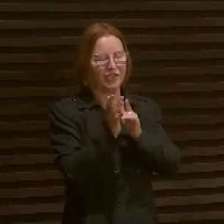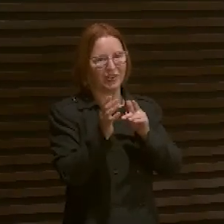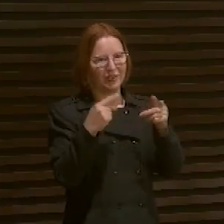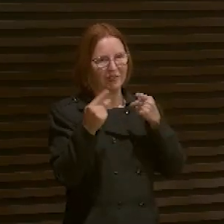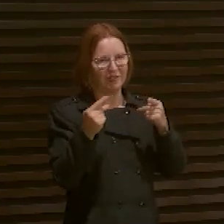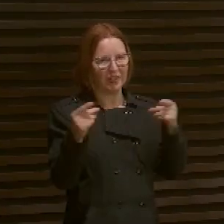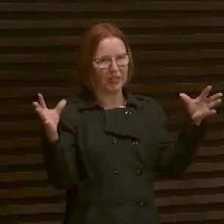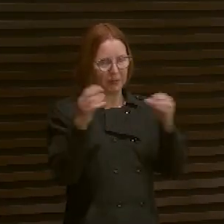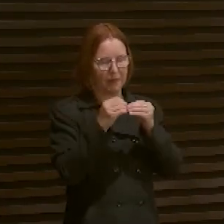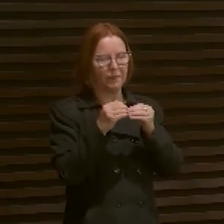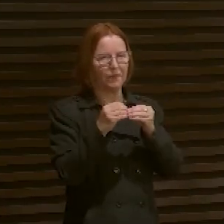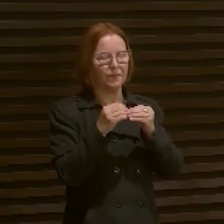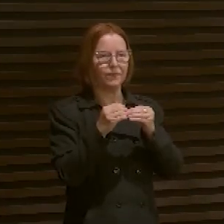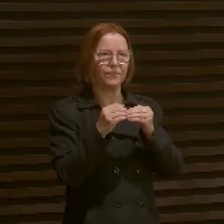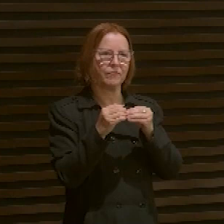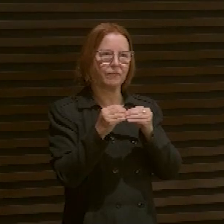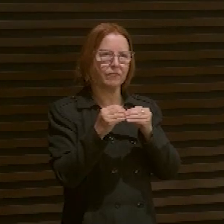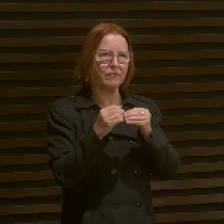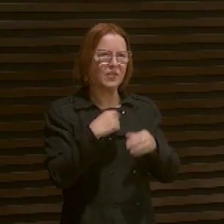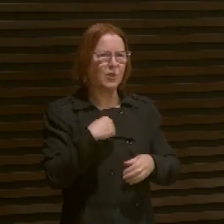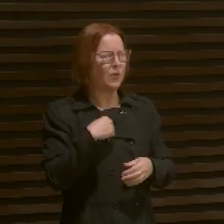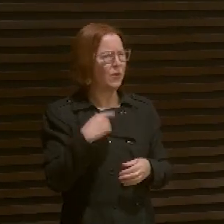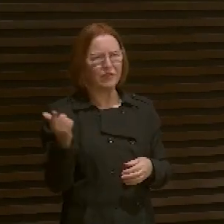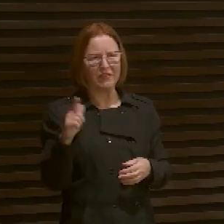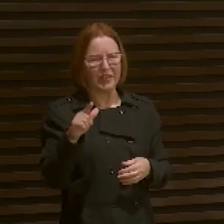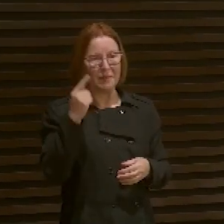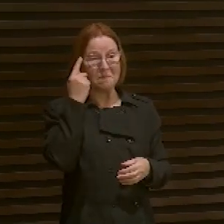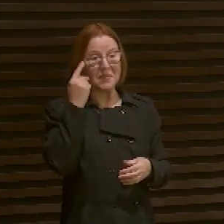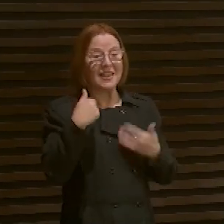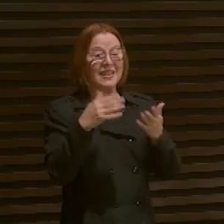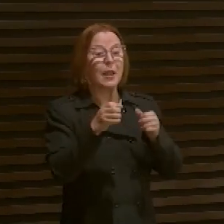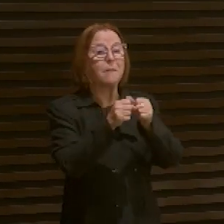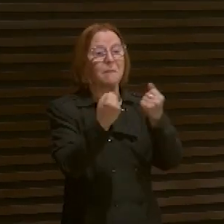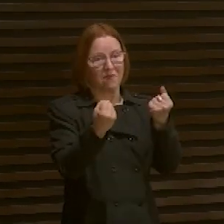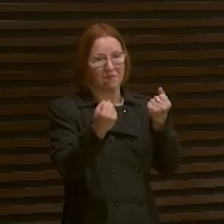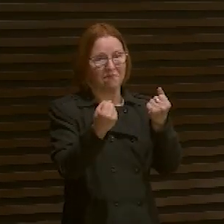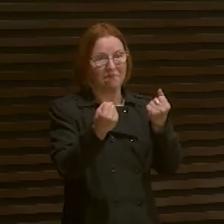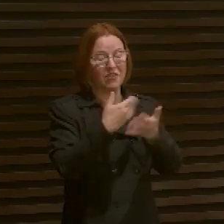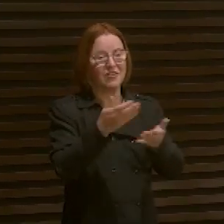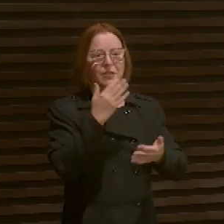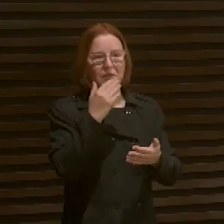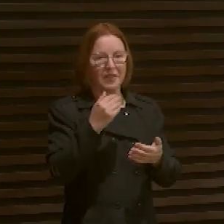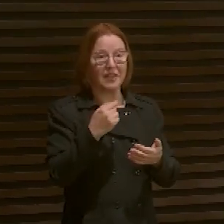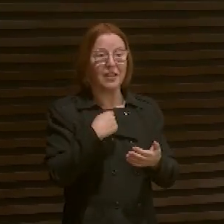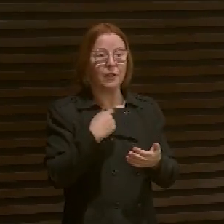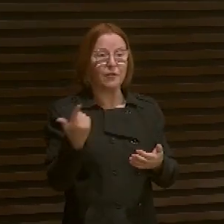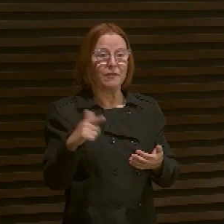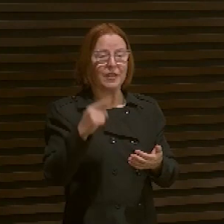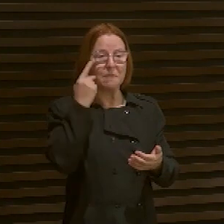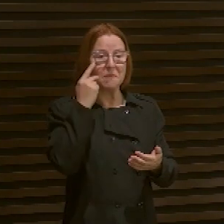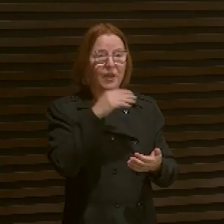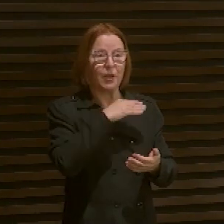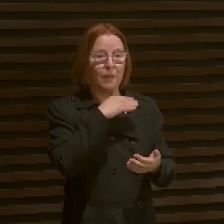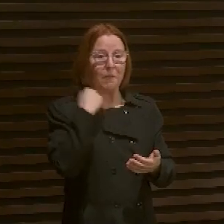uma frase. Olha, eu não vim para dar pão para vocês comer. Eu vim para morrer pelos